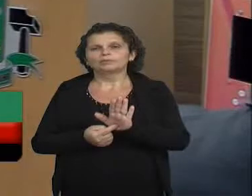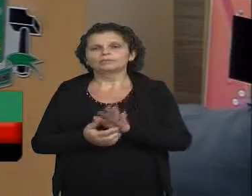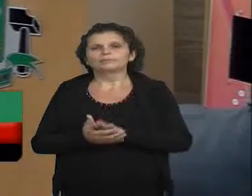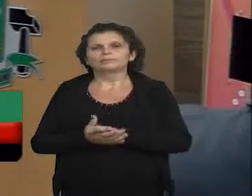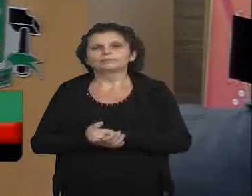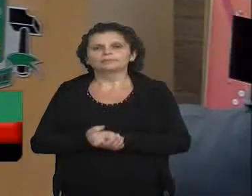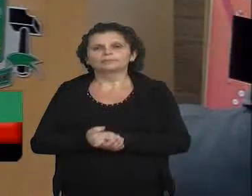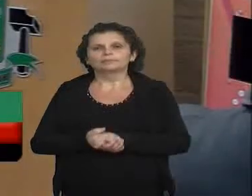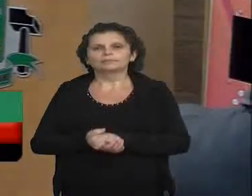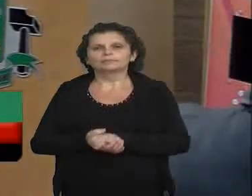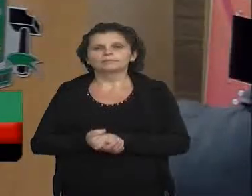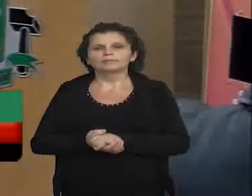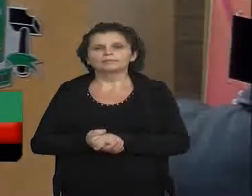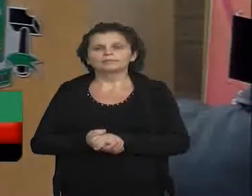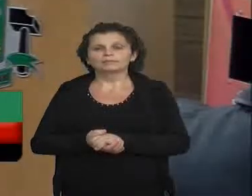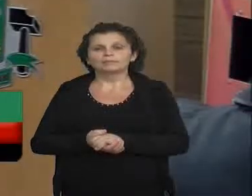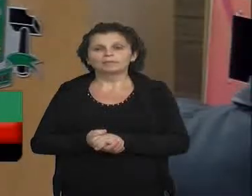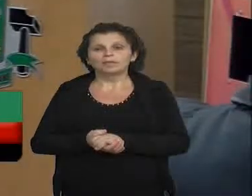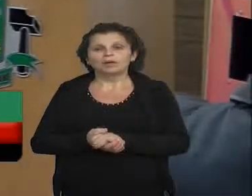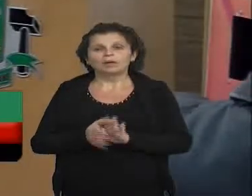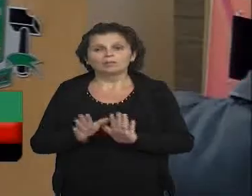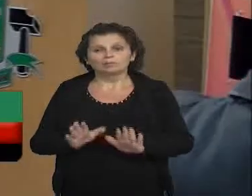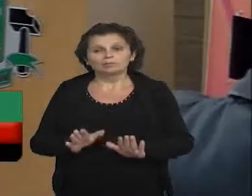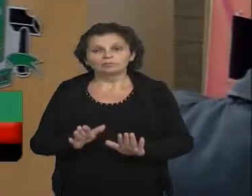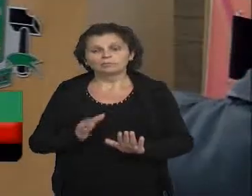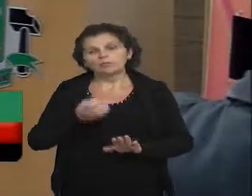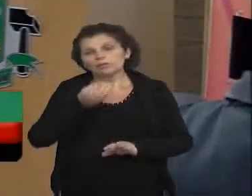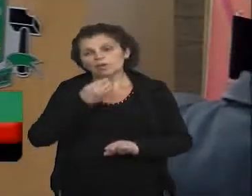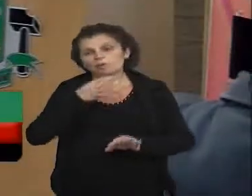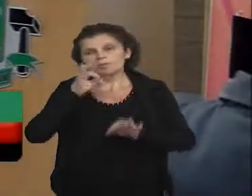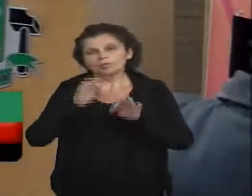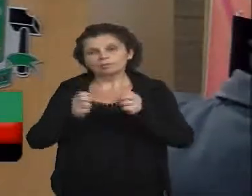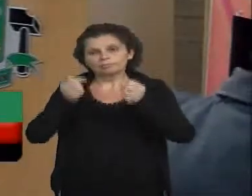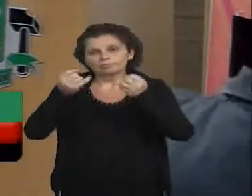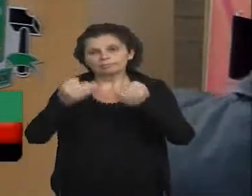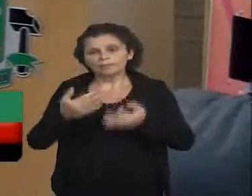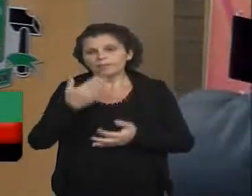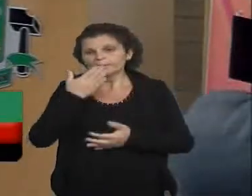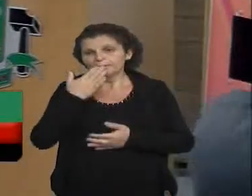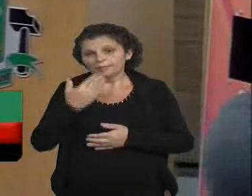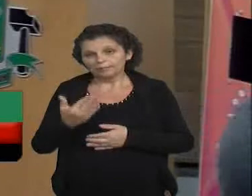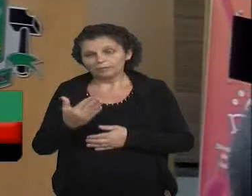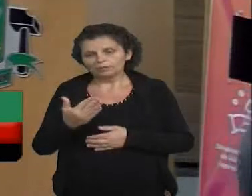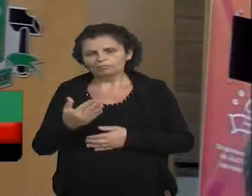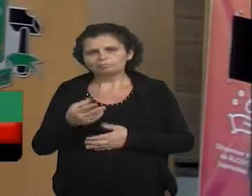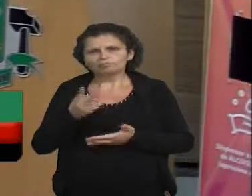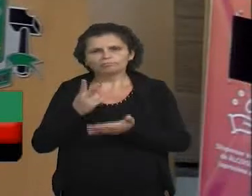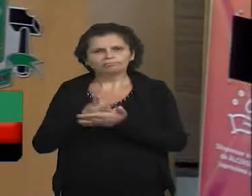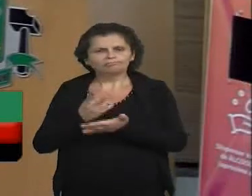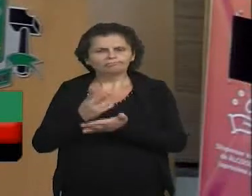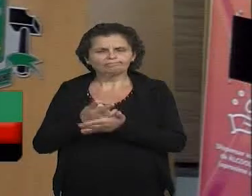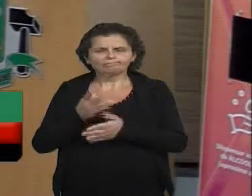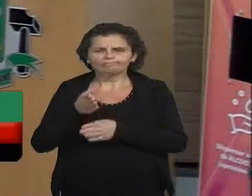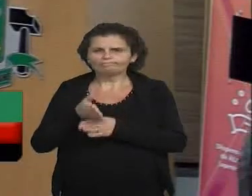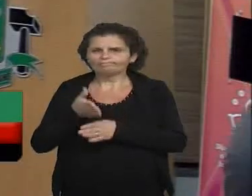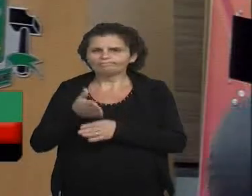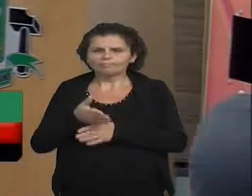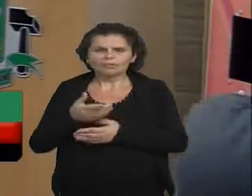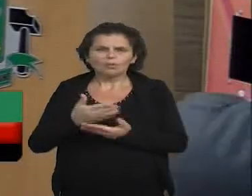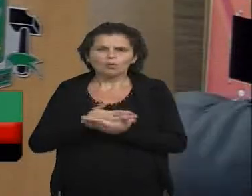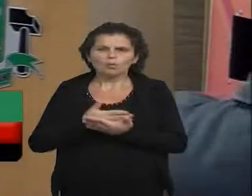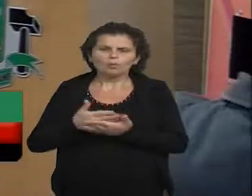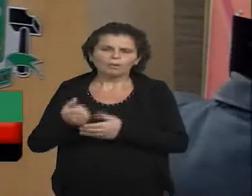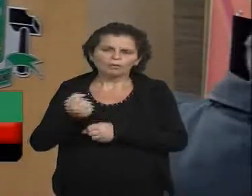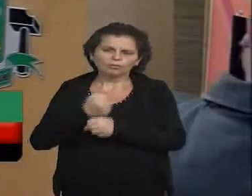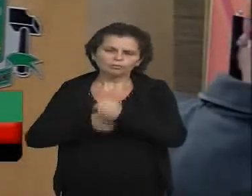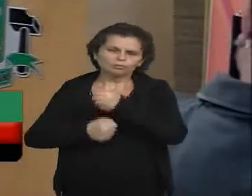diretora. Bom, só para justificar o meu voto, esse é um pedido que eu tenho feito muito desde o início do